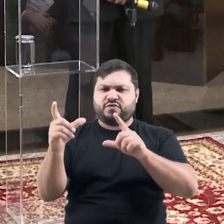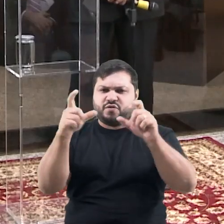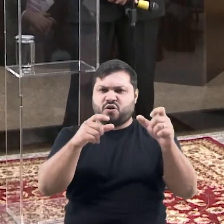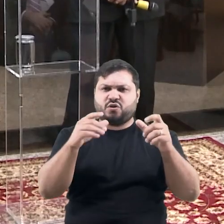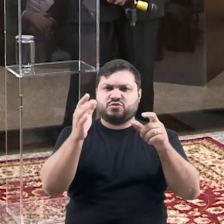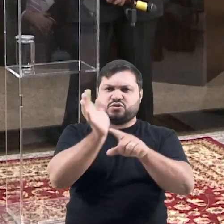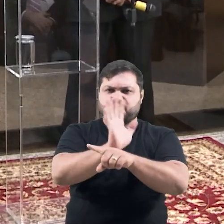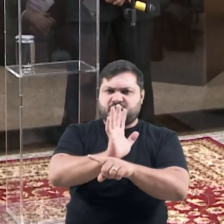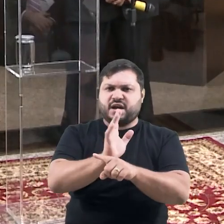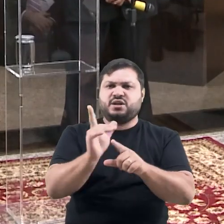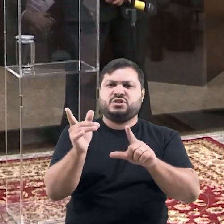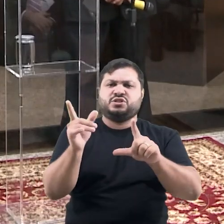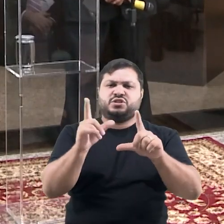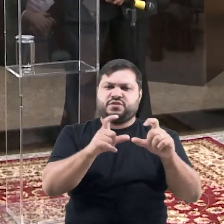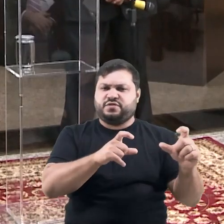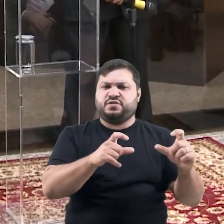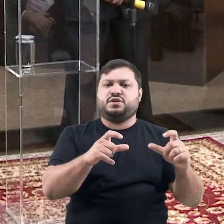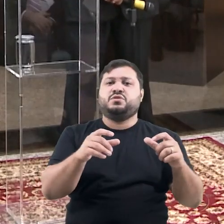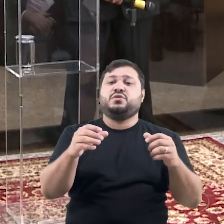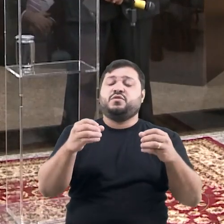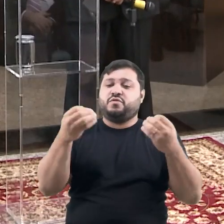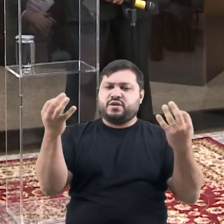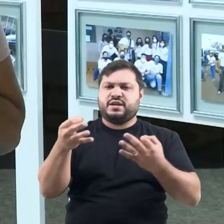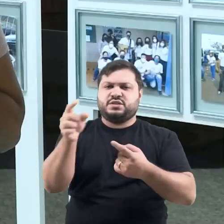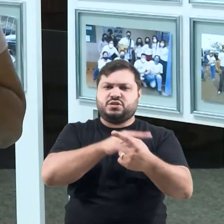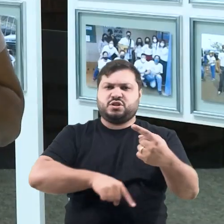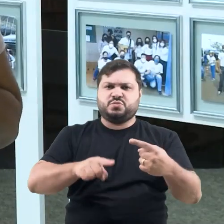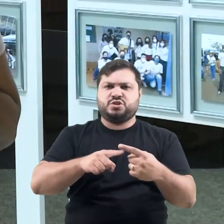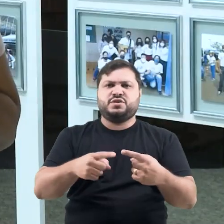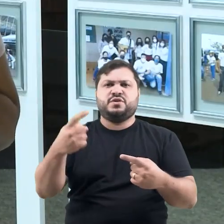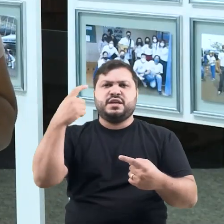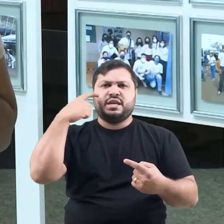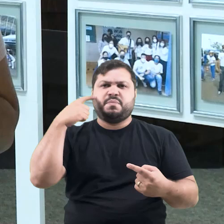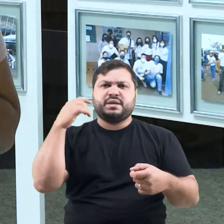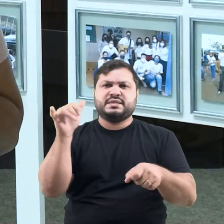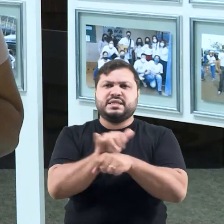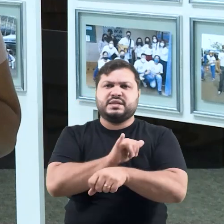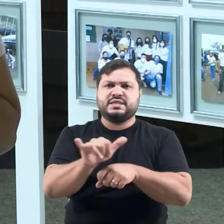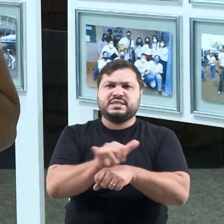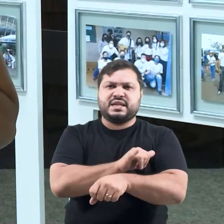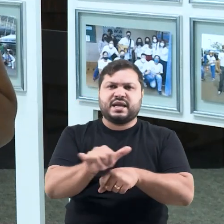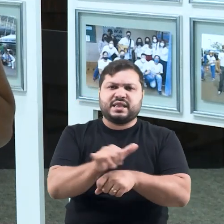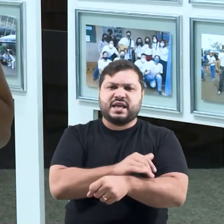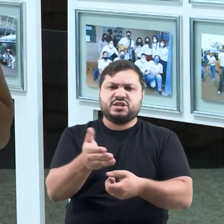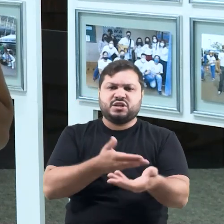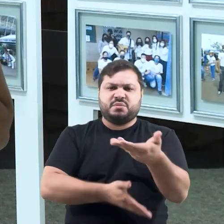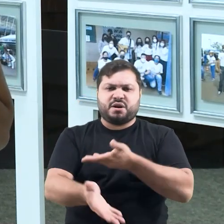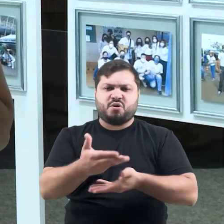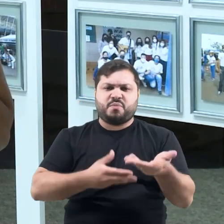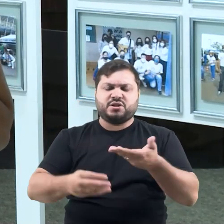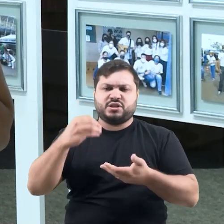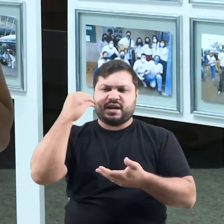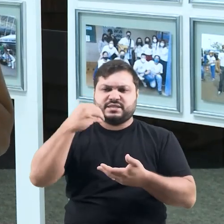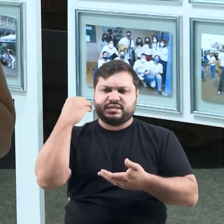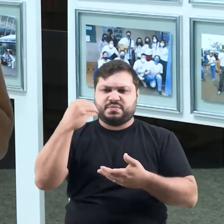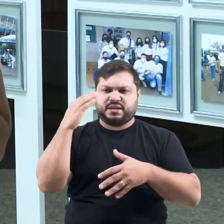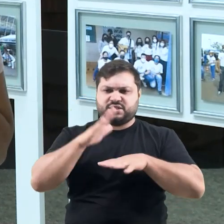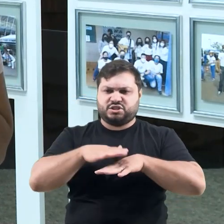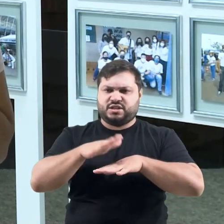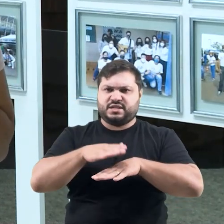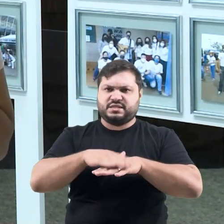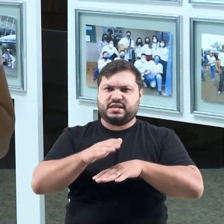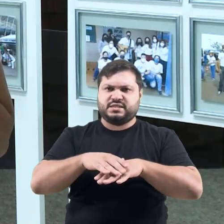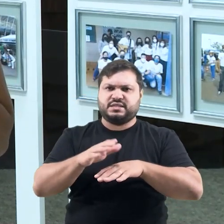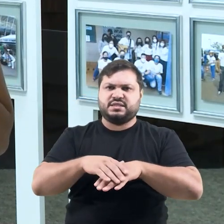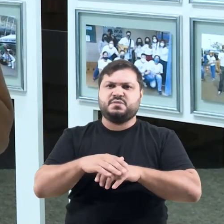imagens, vídeos. Maravilhoso. Foi esse o grande objetivo. E pensando em estratégias para compartilhar as experiências de realização